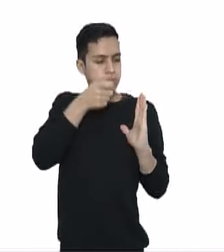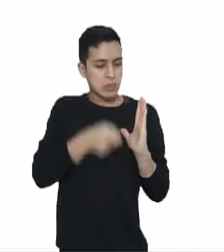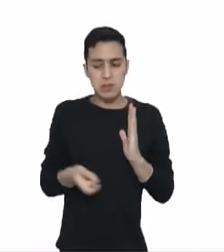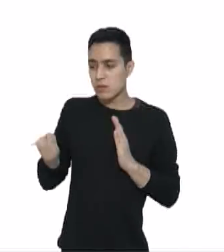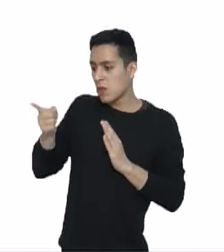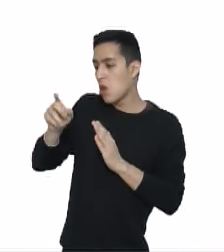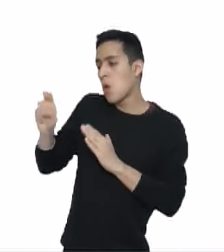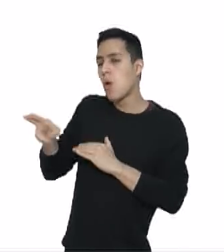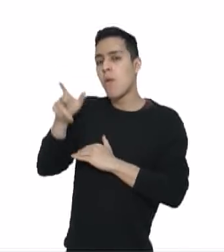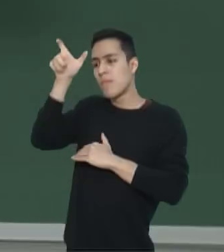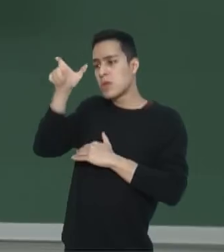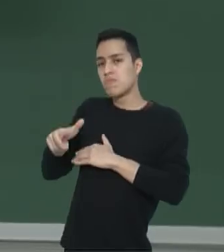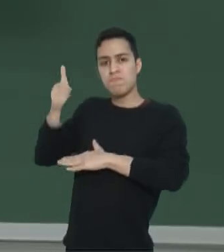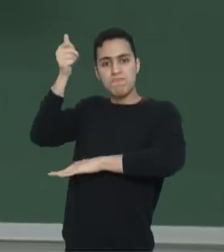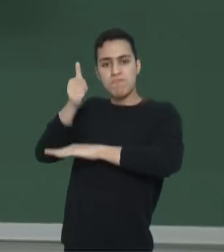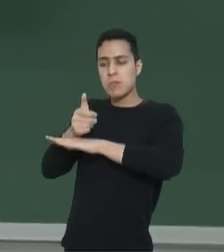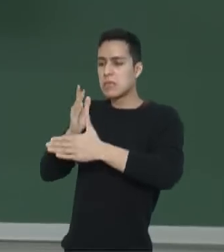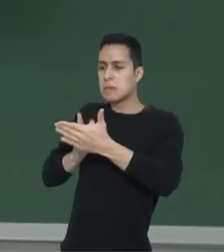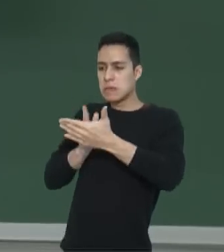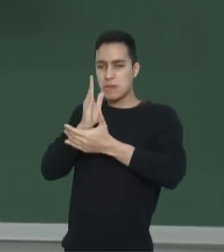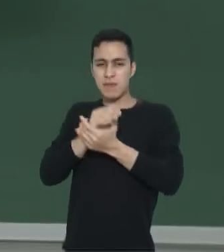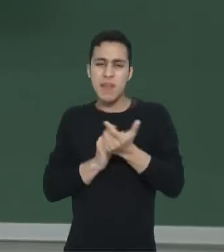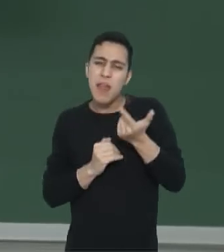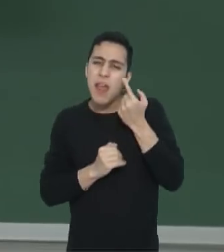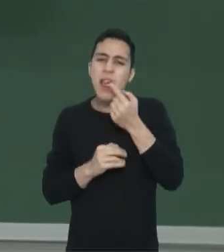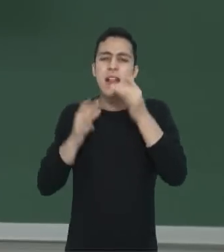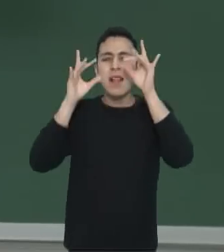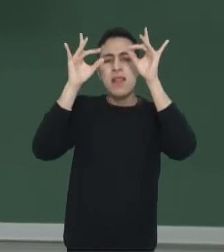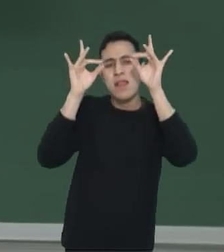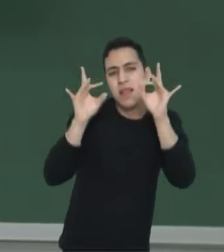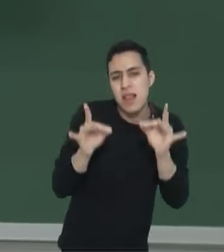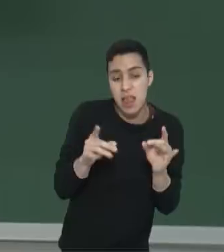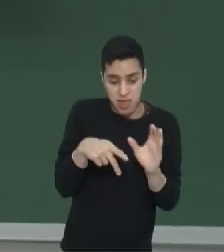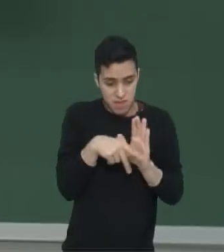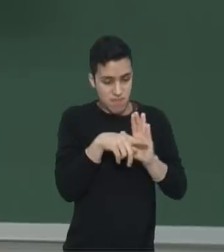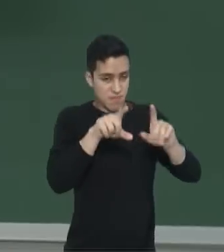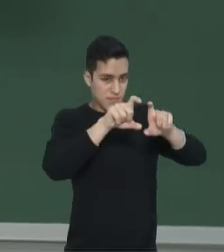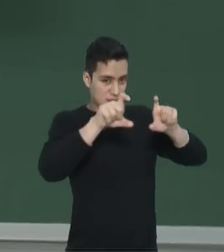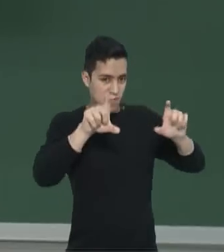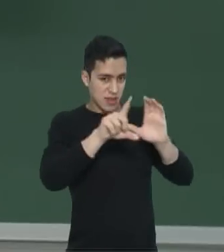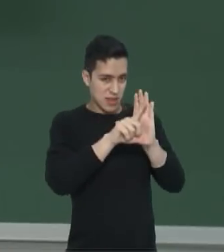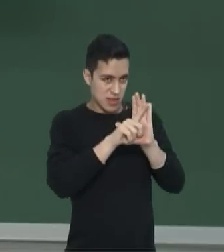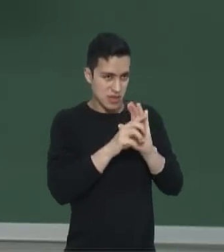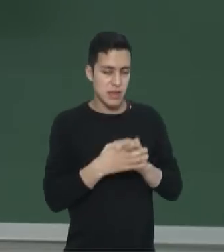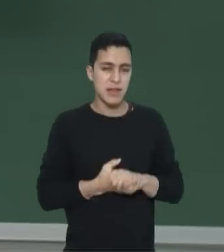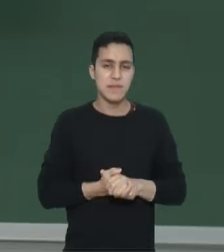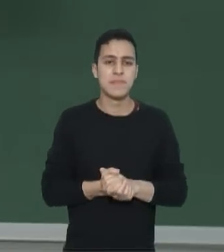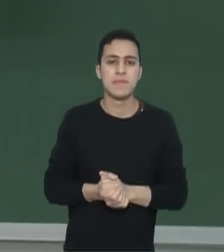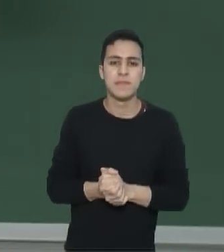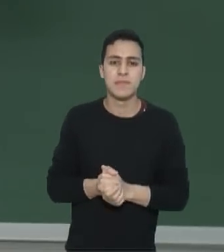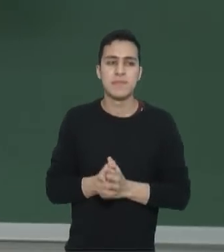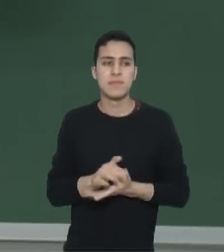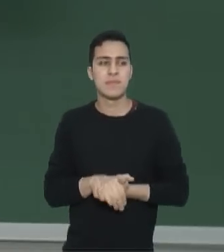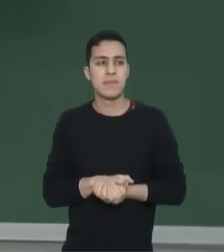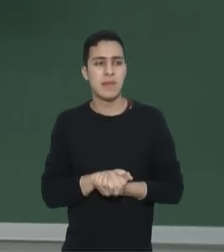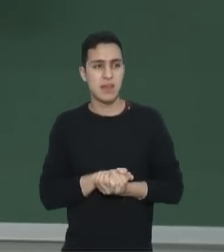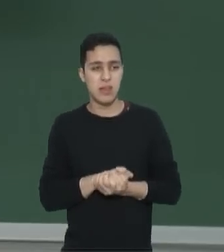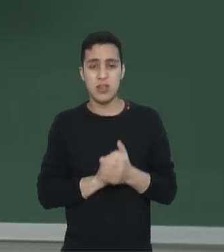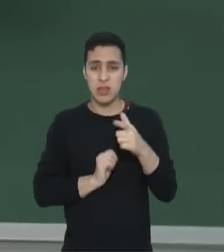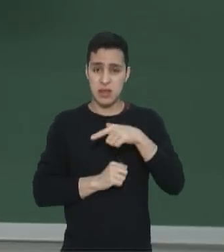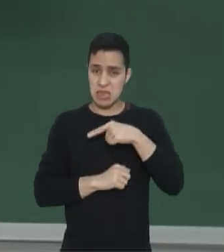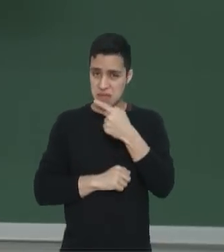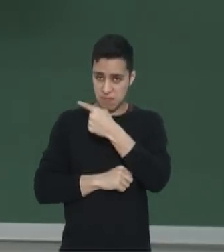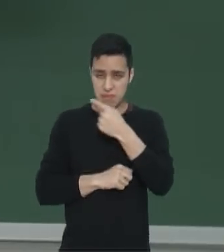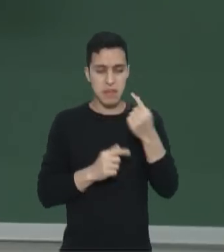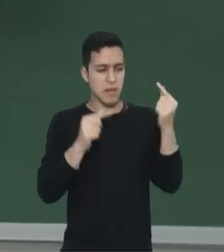a sanciona. Veja só detalhadamente, usando a própria lei, essas partes aqui. Nós temos aqui